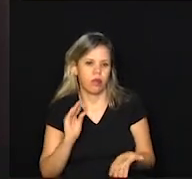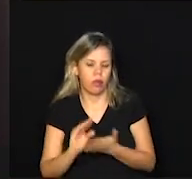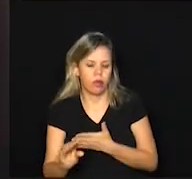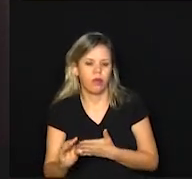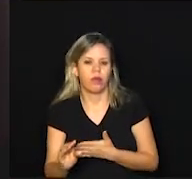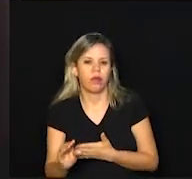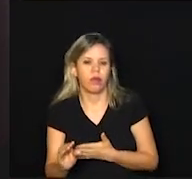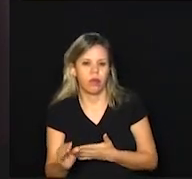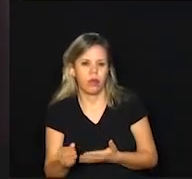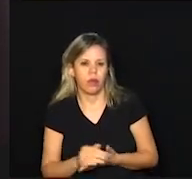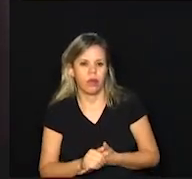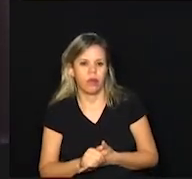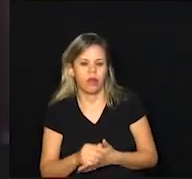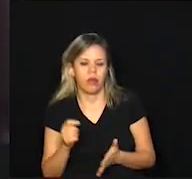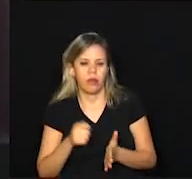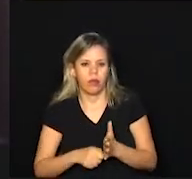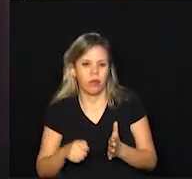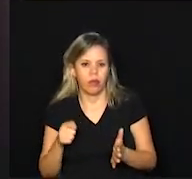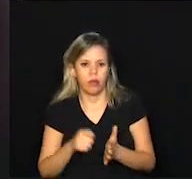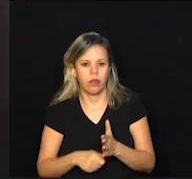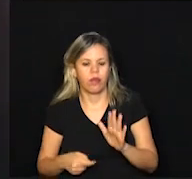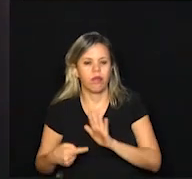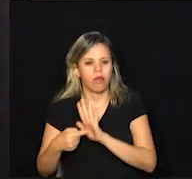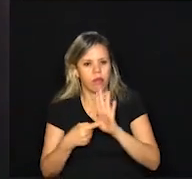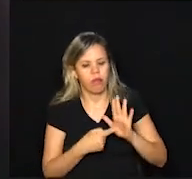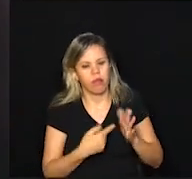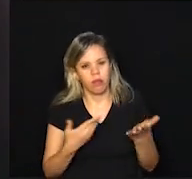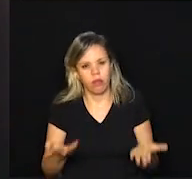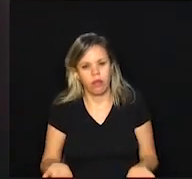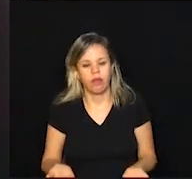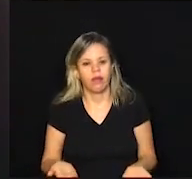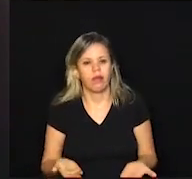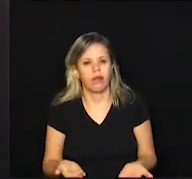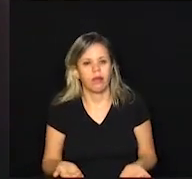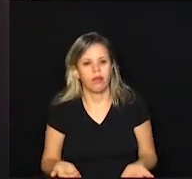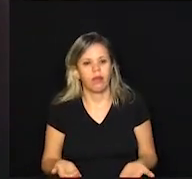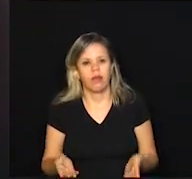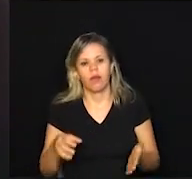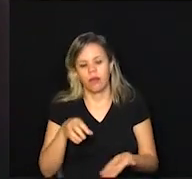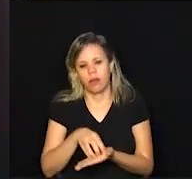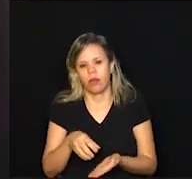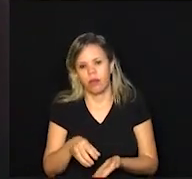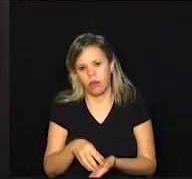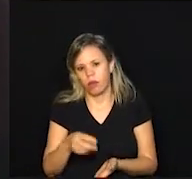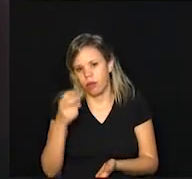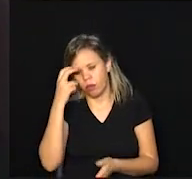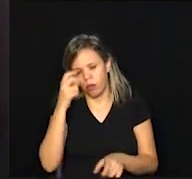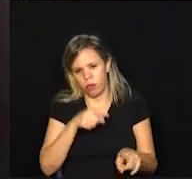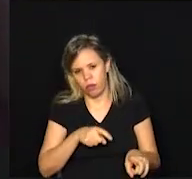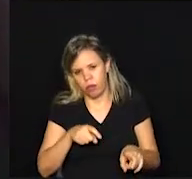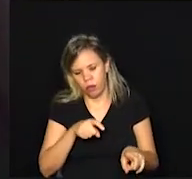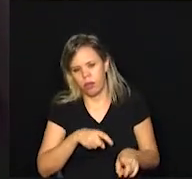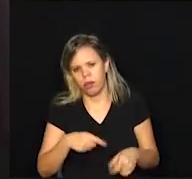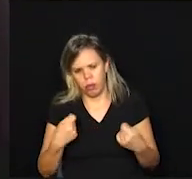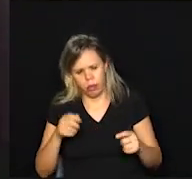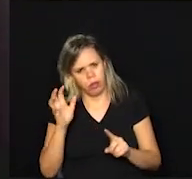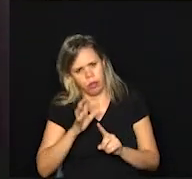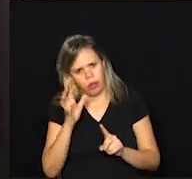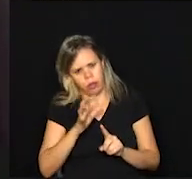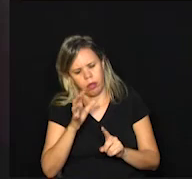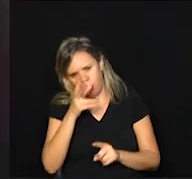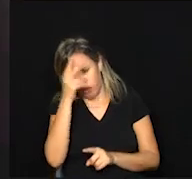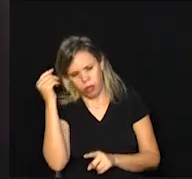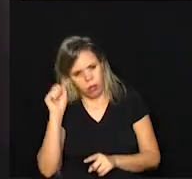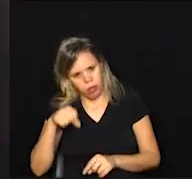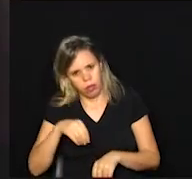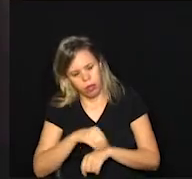de das reivindicações que foram apresentadas aqui pela Casa de Cultura Fazenda Roseira e nós temos que pressionar o